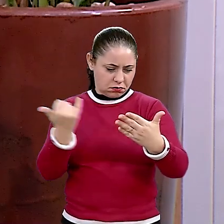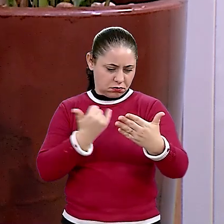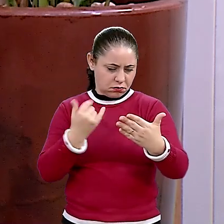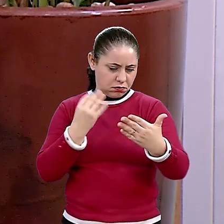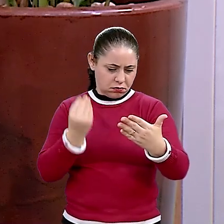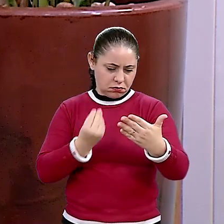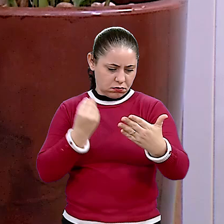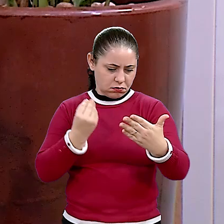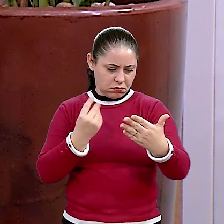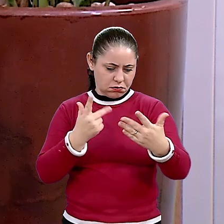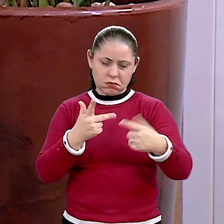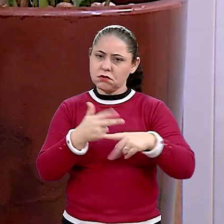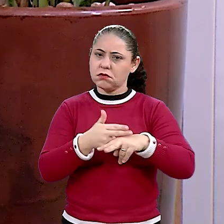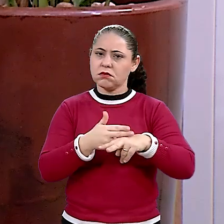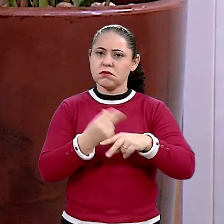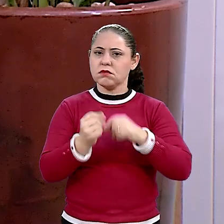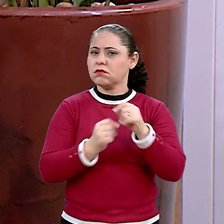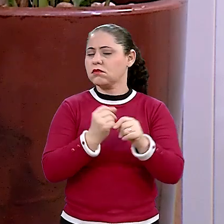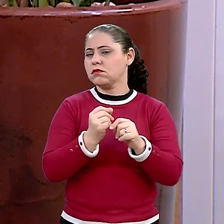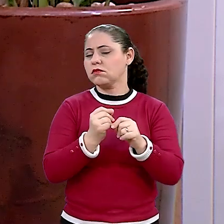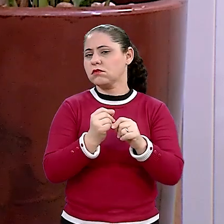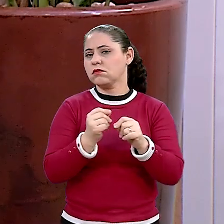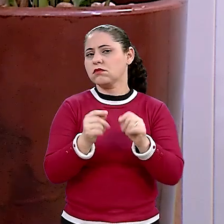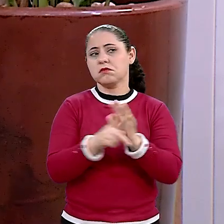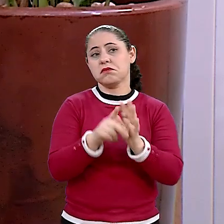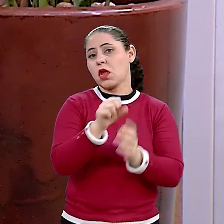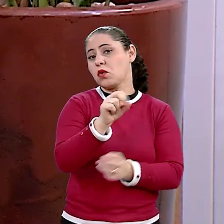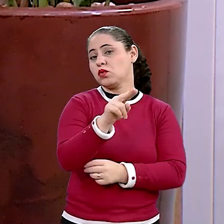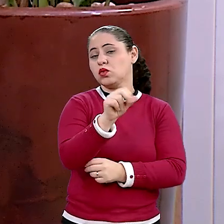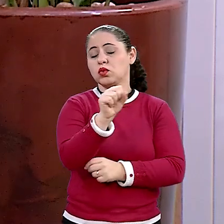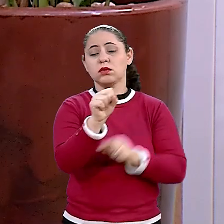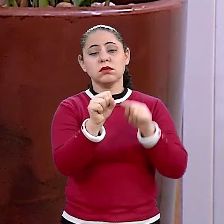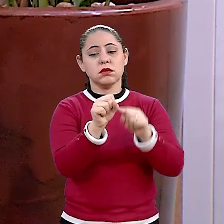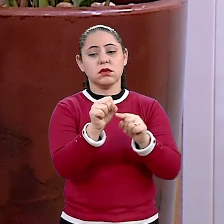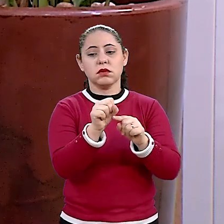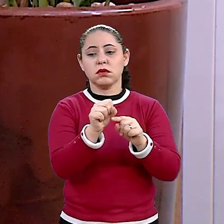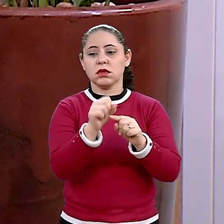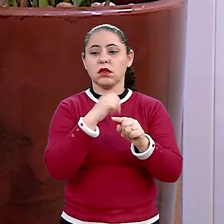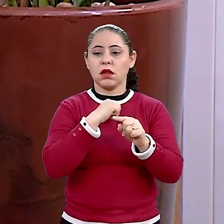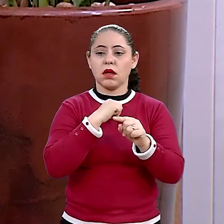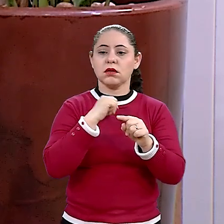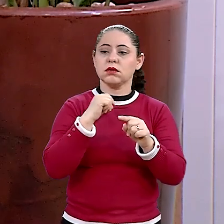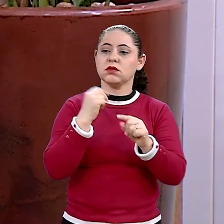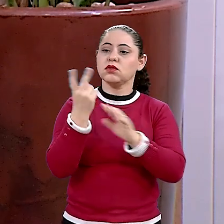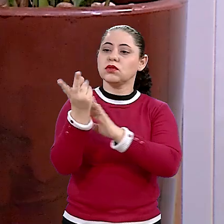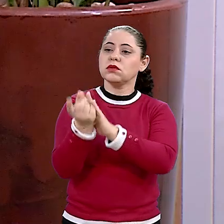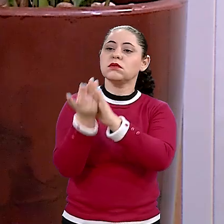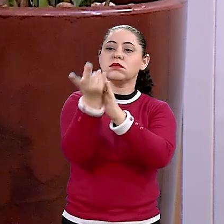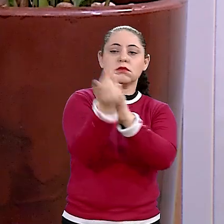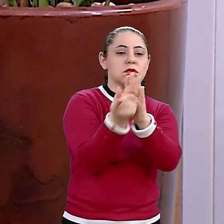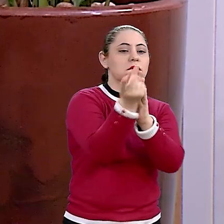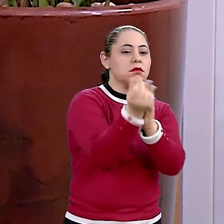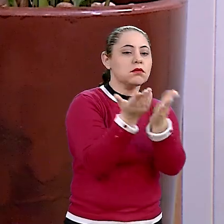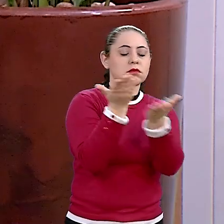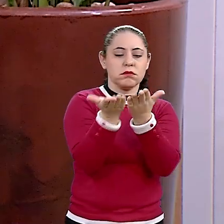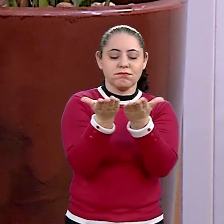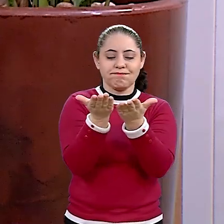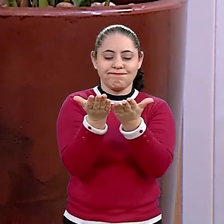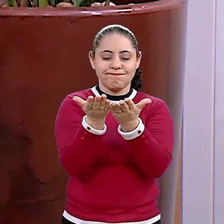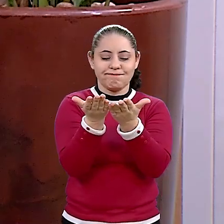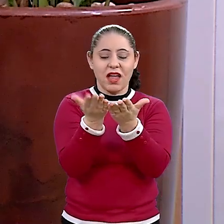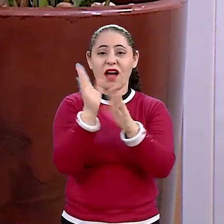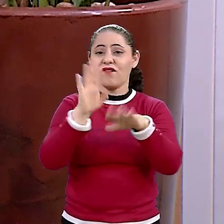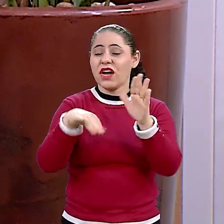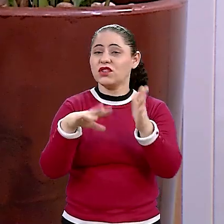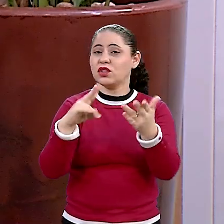informações de como é que seria feita essa cirurgia pelo SUS. Ele pega 3 orçamentos ali e muitas vezes é levado ao erro e